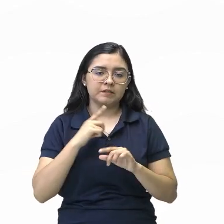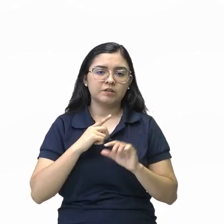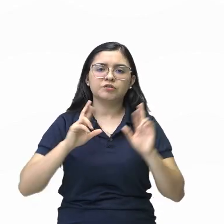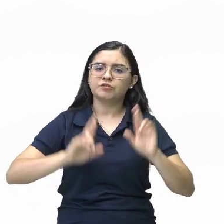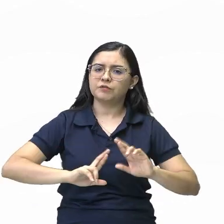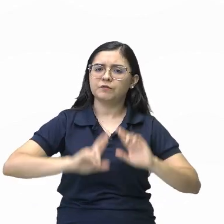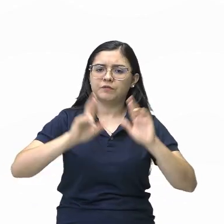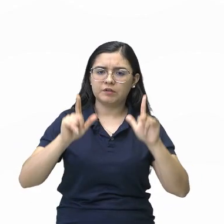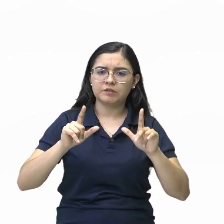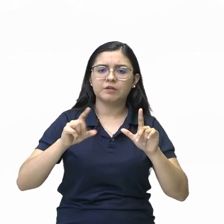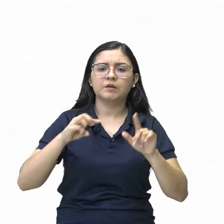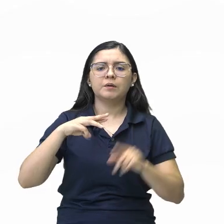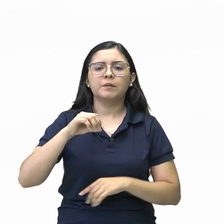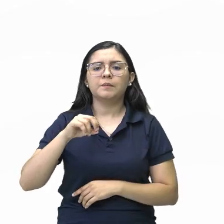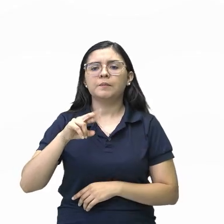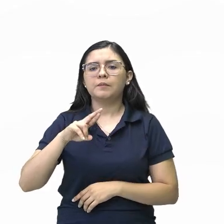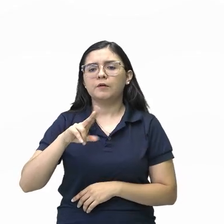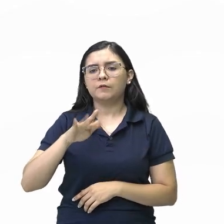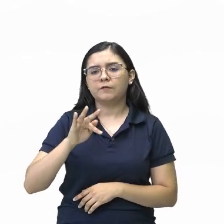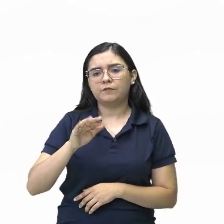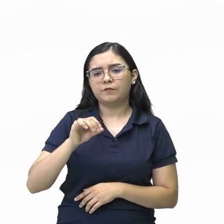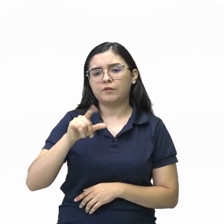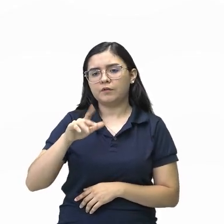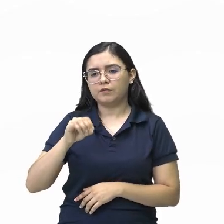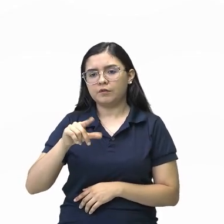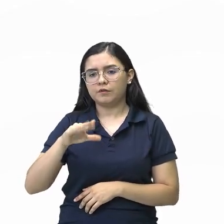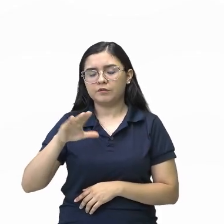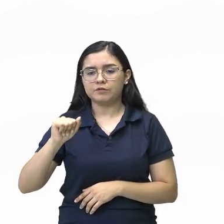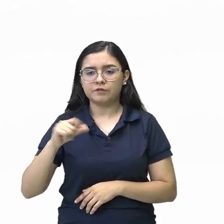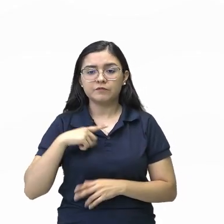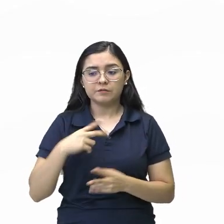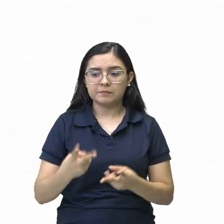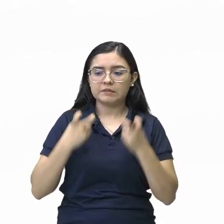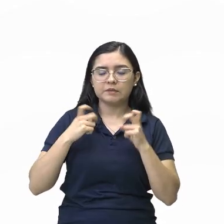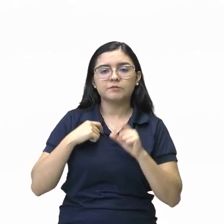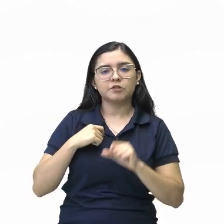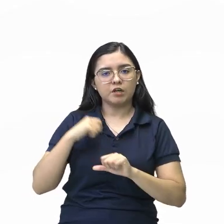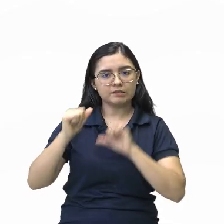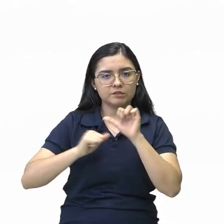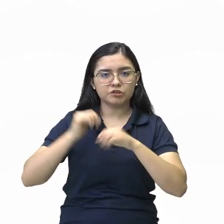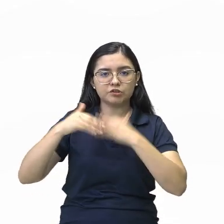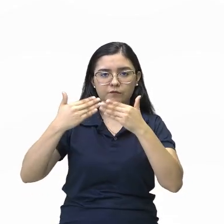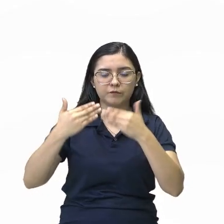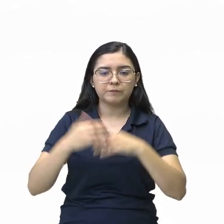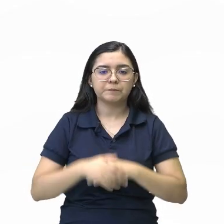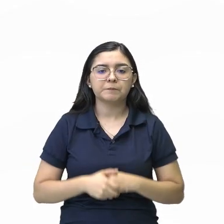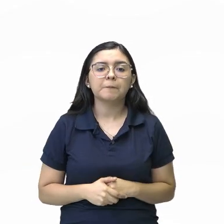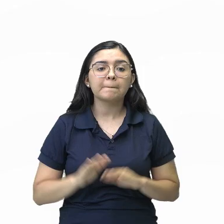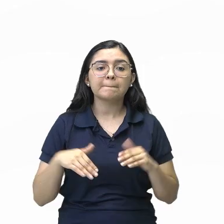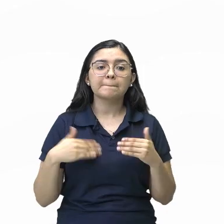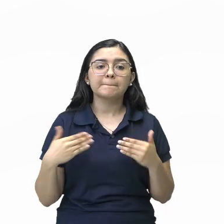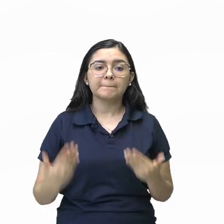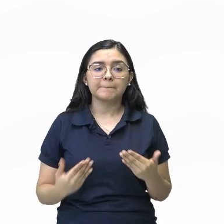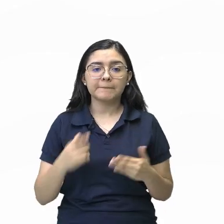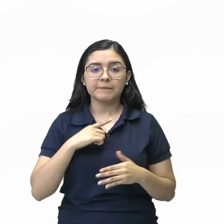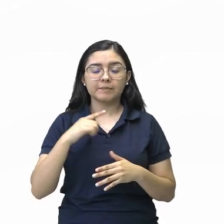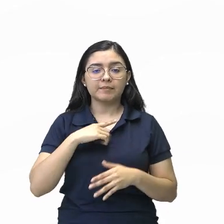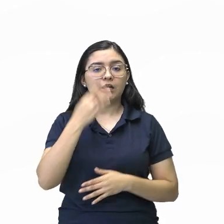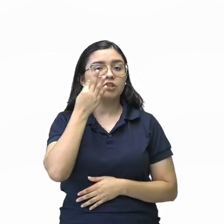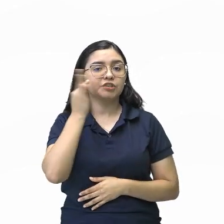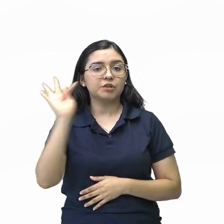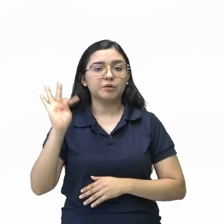diferenças morfológicas quando você observa o indivíduo já desenvolvido. Essas aí foram as